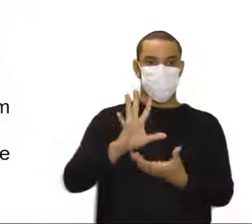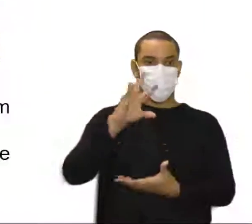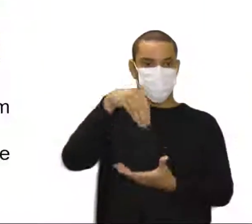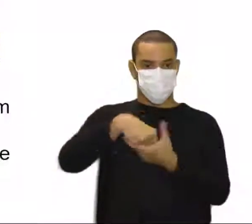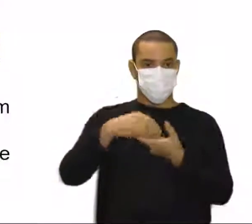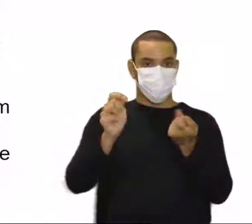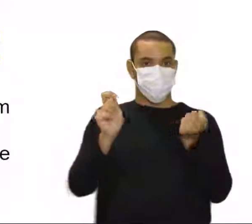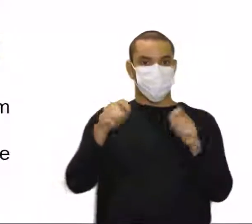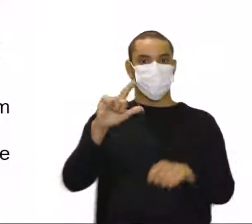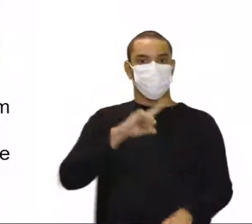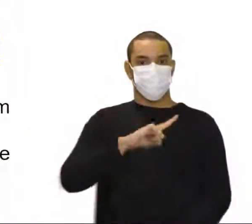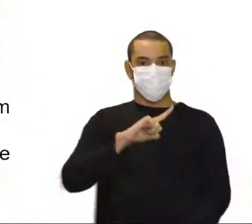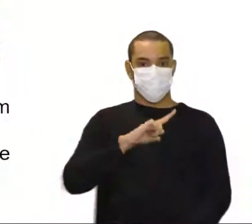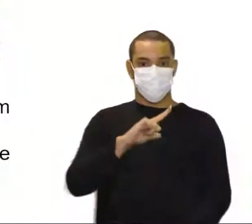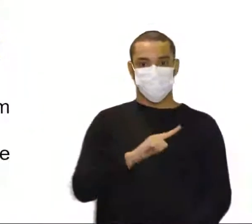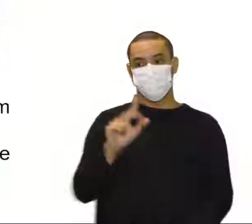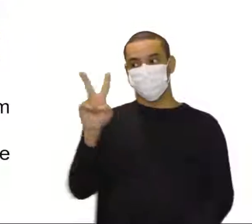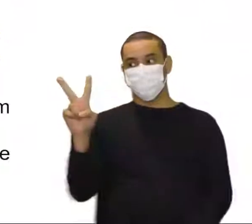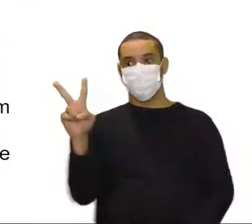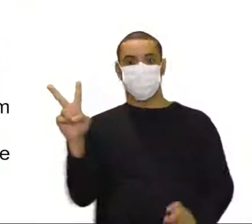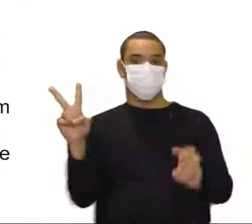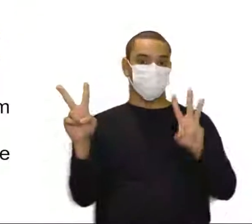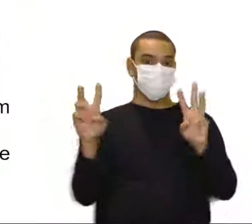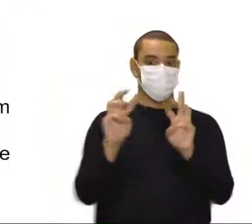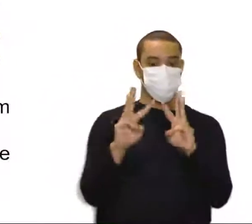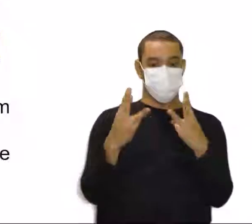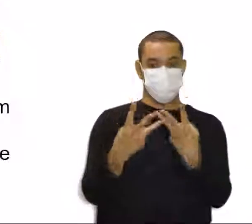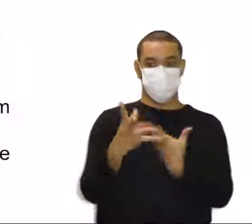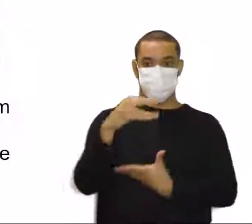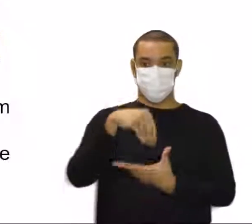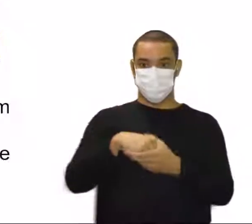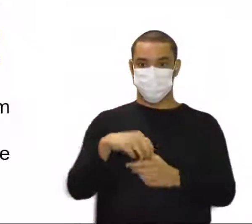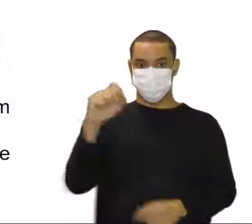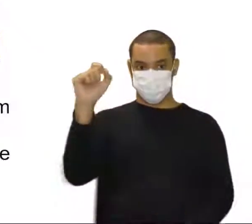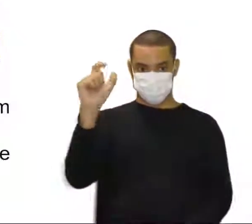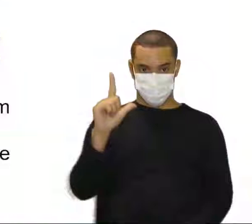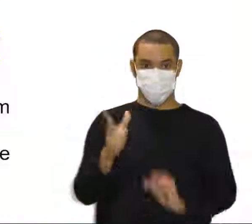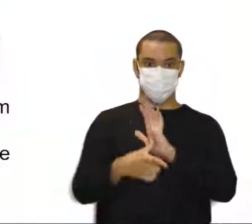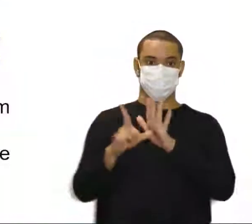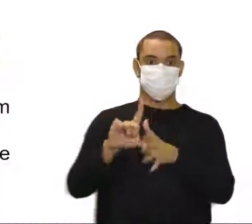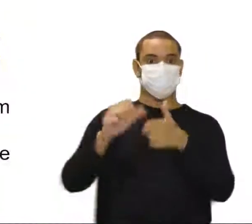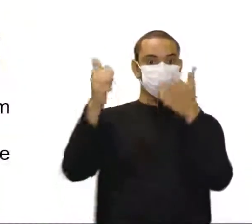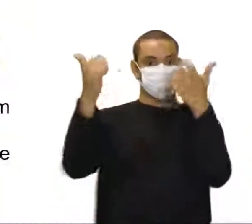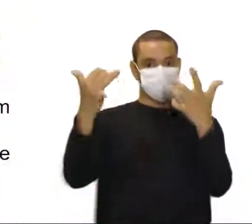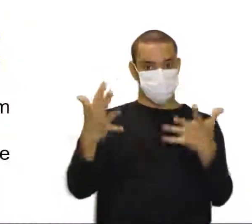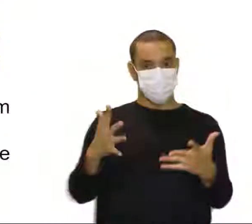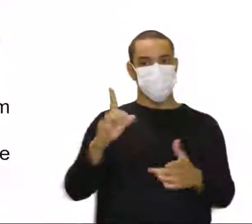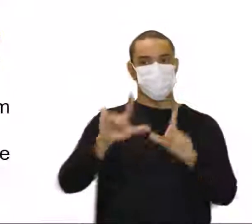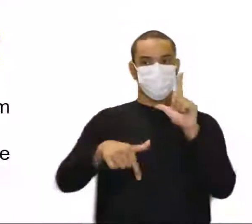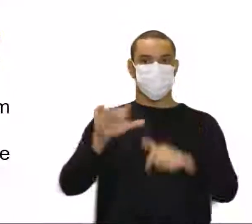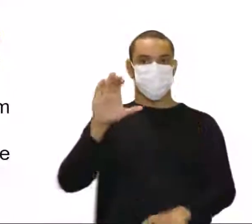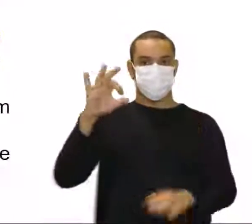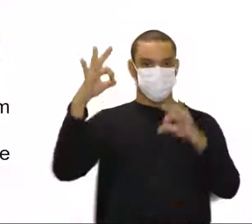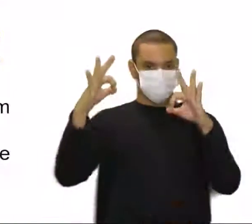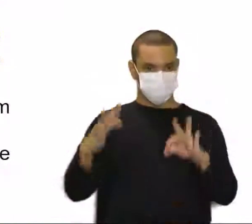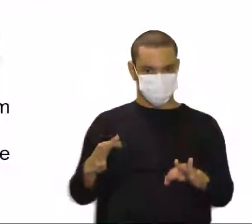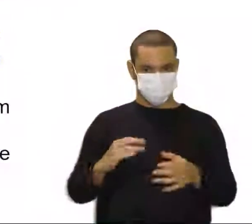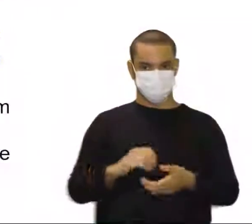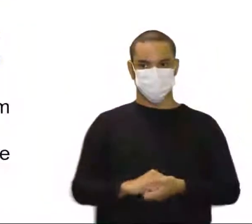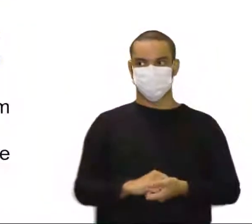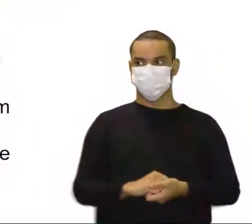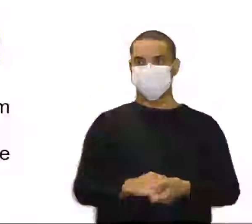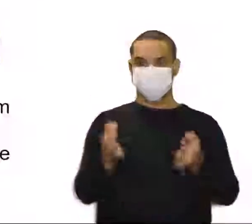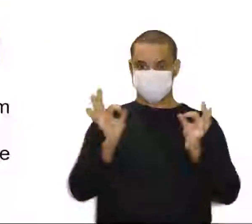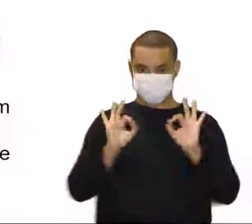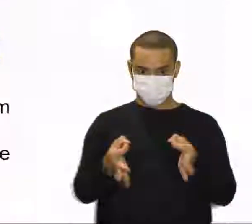pode ter aí, ó, 2 a 3 massas solares. E como eu falei para vocês, enfatizei, letra C de certo.